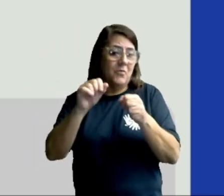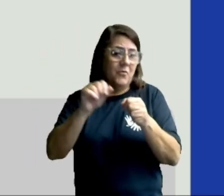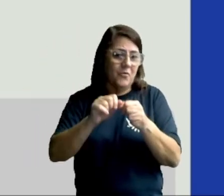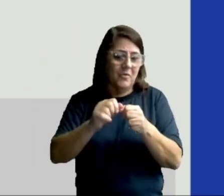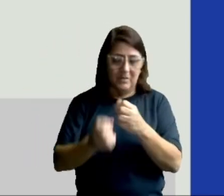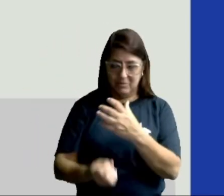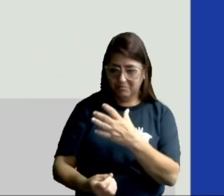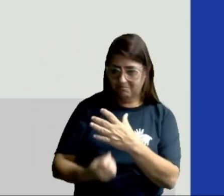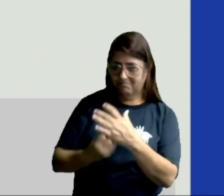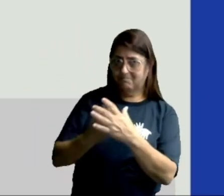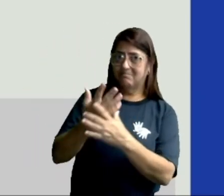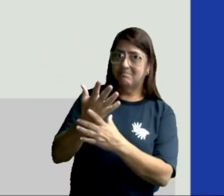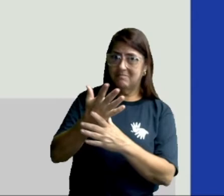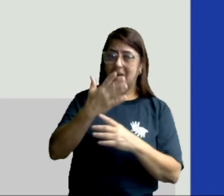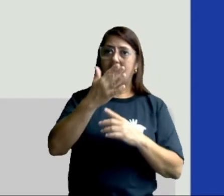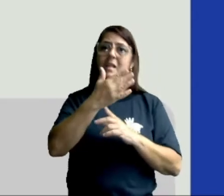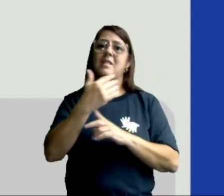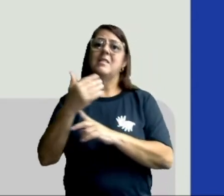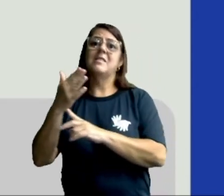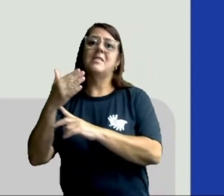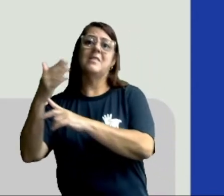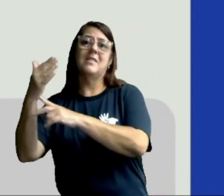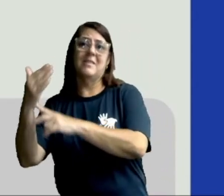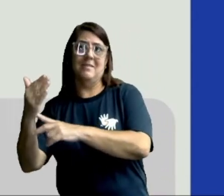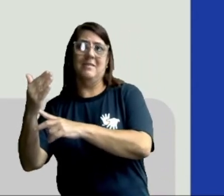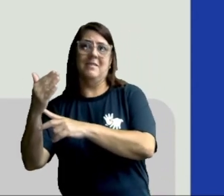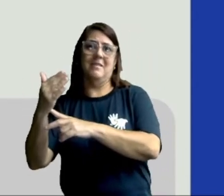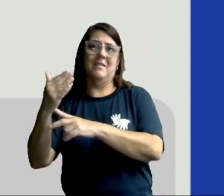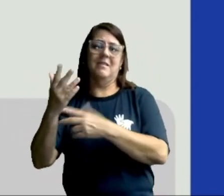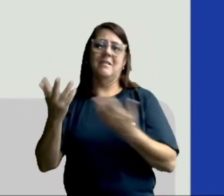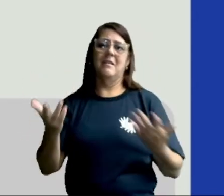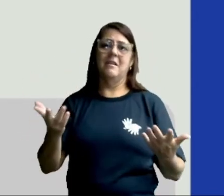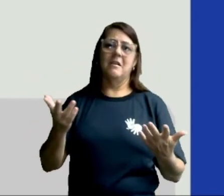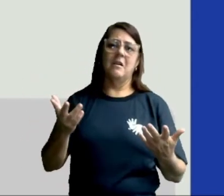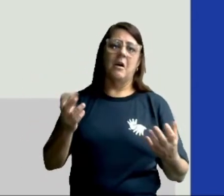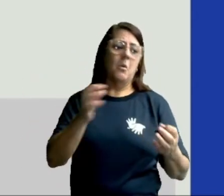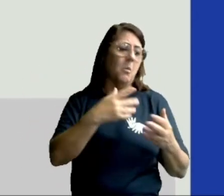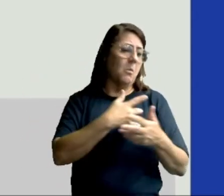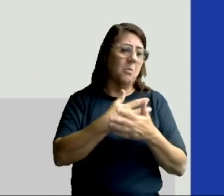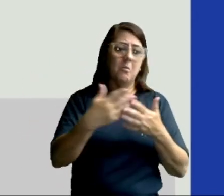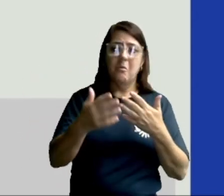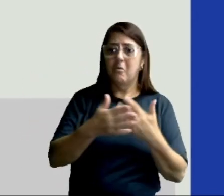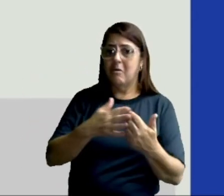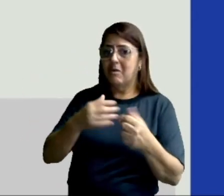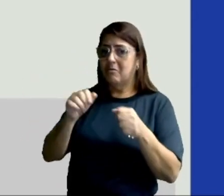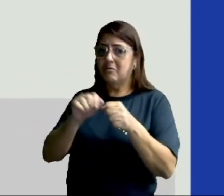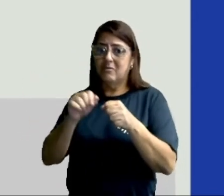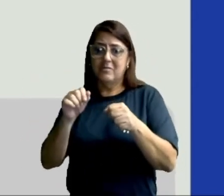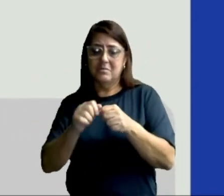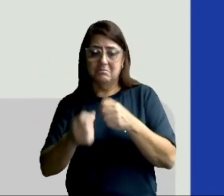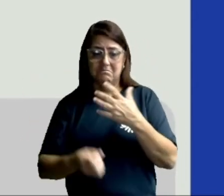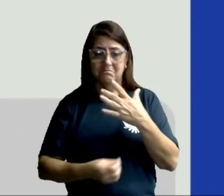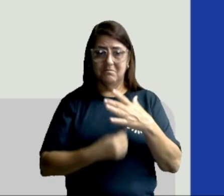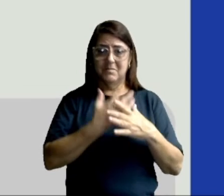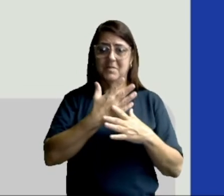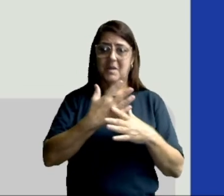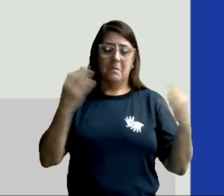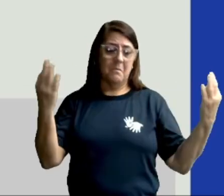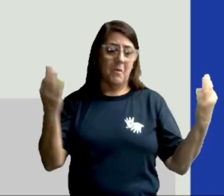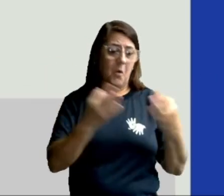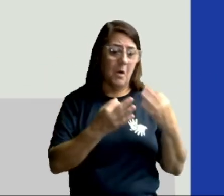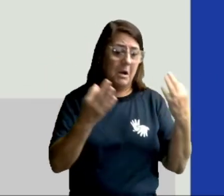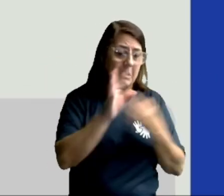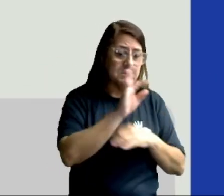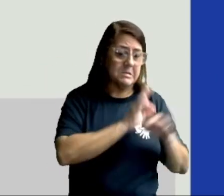aquele conhecimento na produção de um determinado tipo de material e que vai ter como objetivo